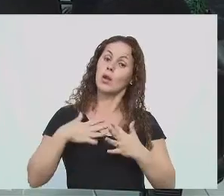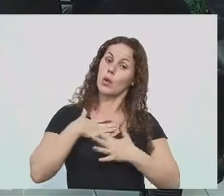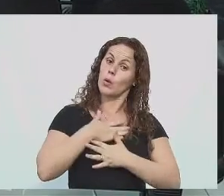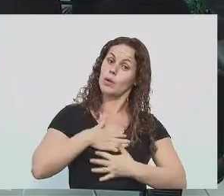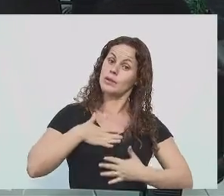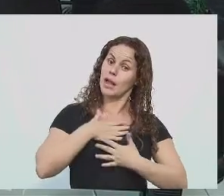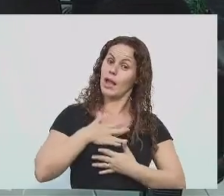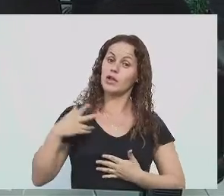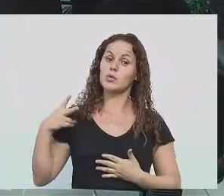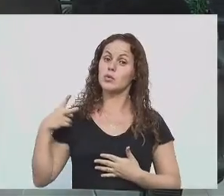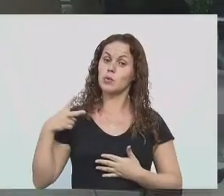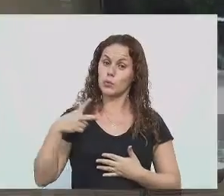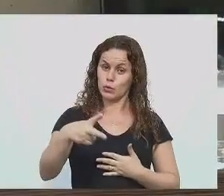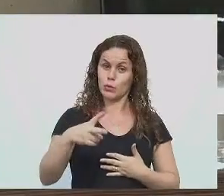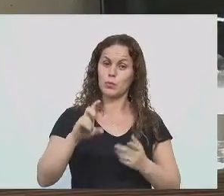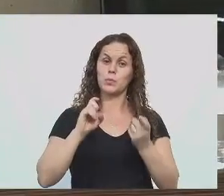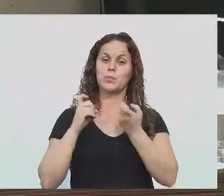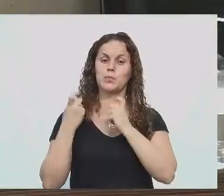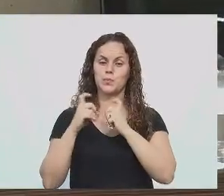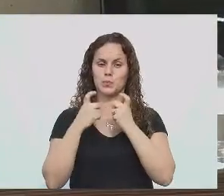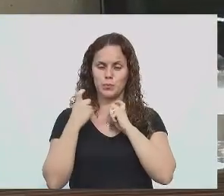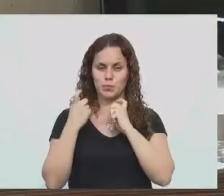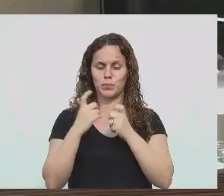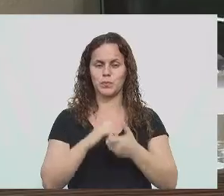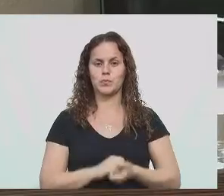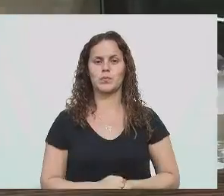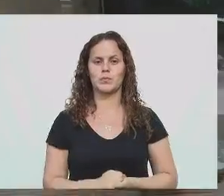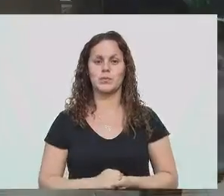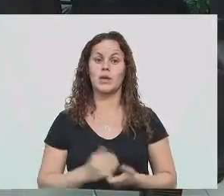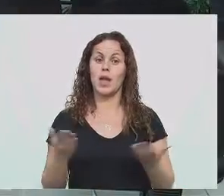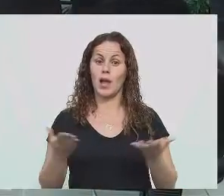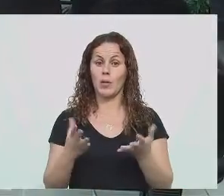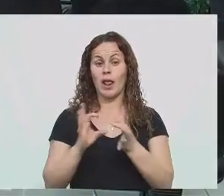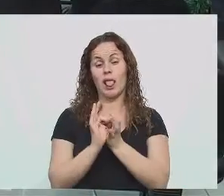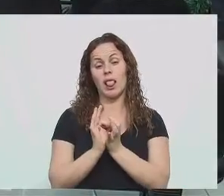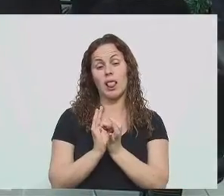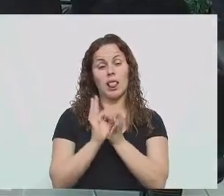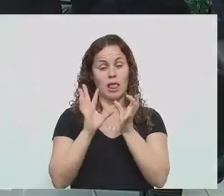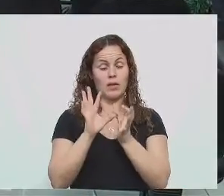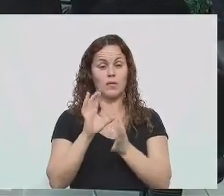Gostaríamos de dar continuidade à reunião. Palavra livre.